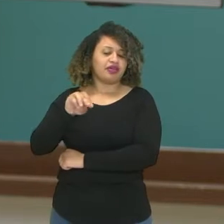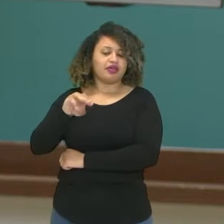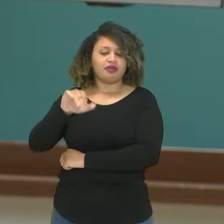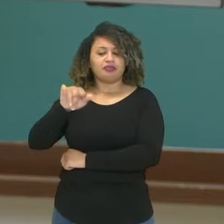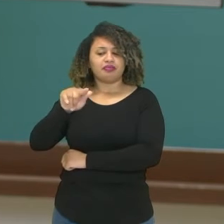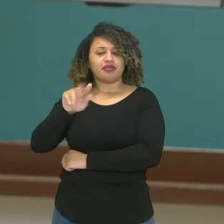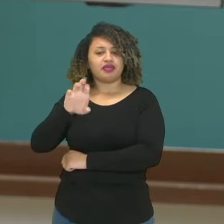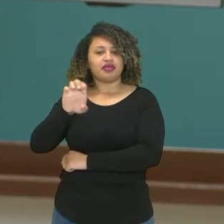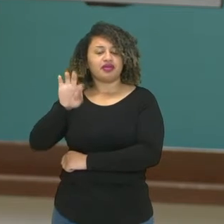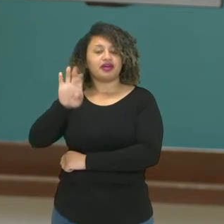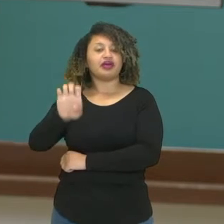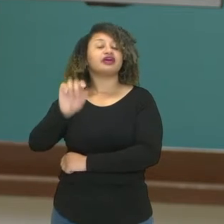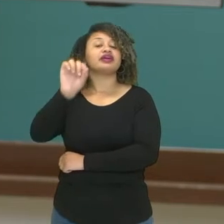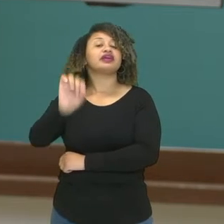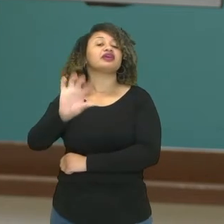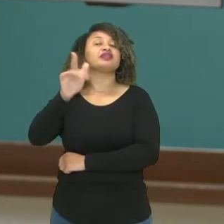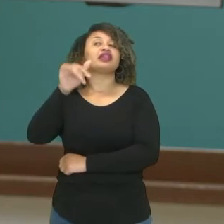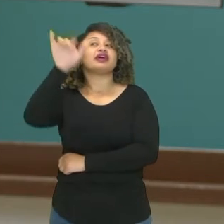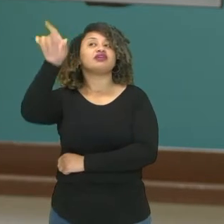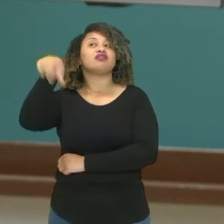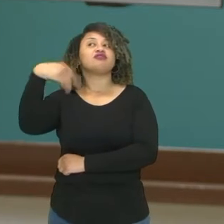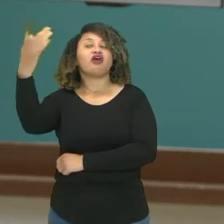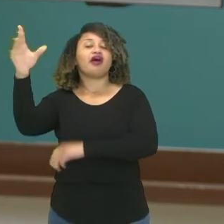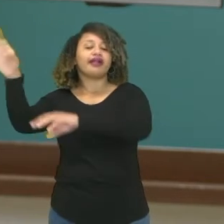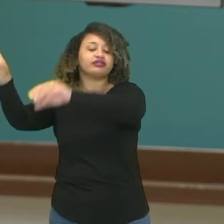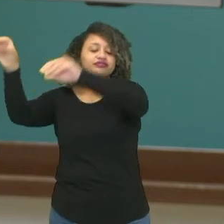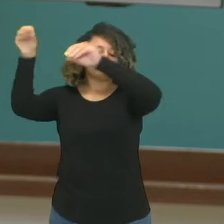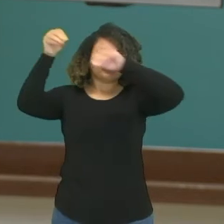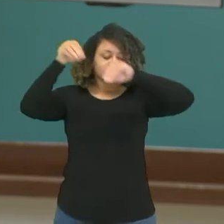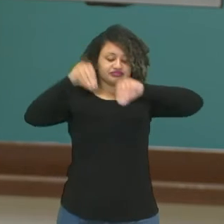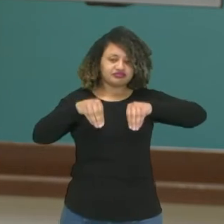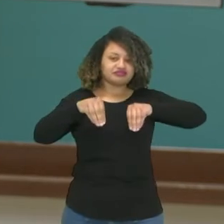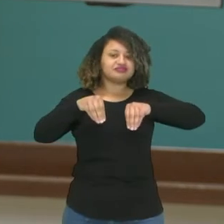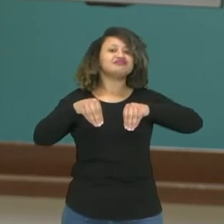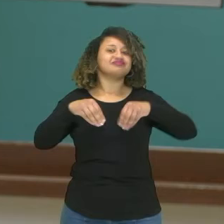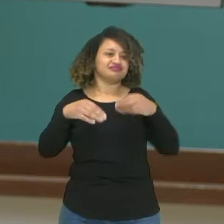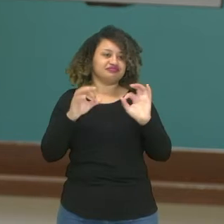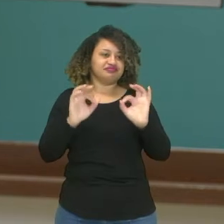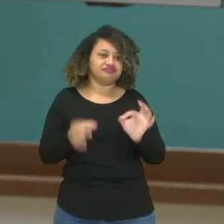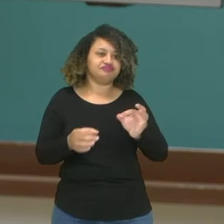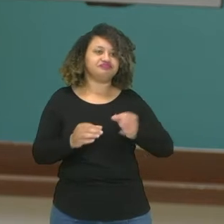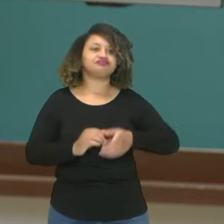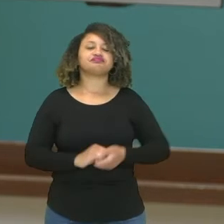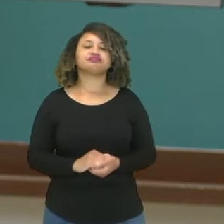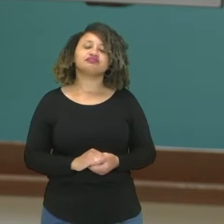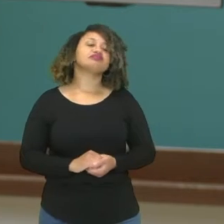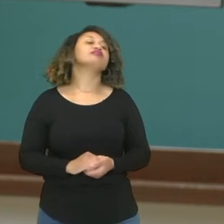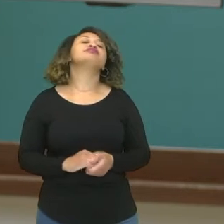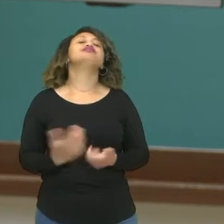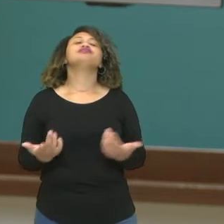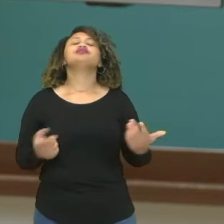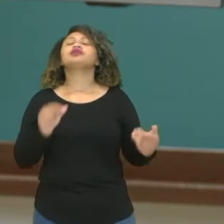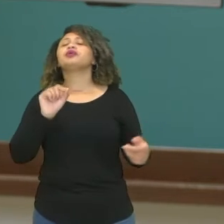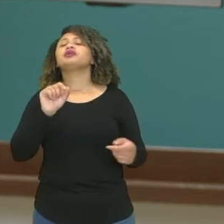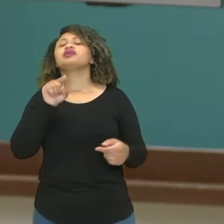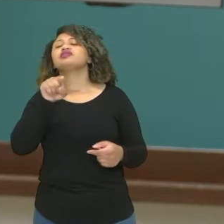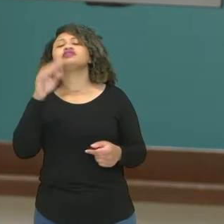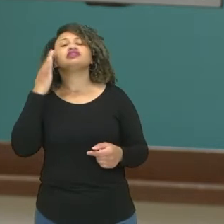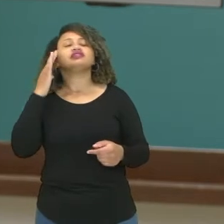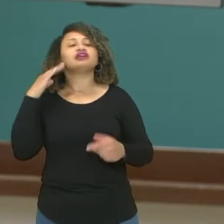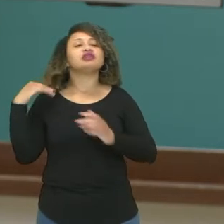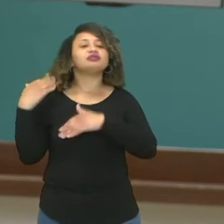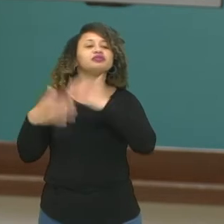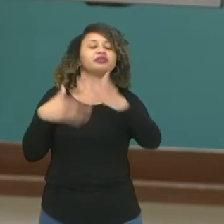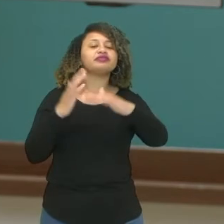Imigrantes, aqueles que imigram, que vêm de fora, isso mesmo. O que você sabe sobre o processo